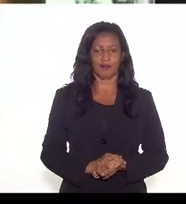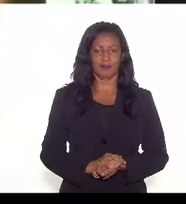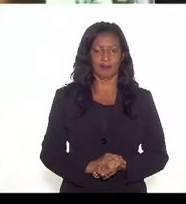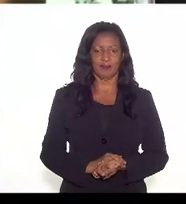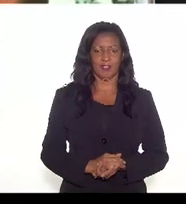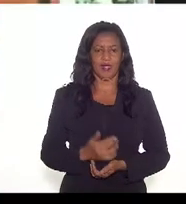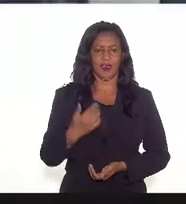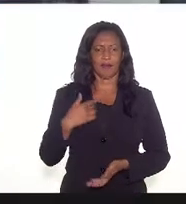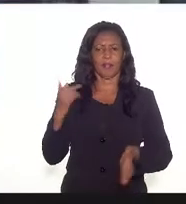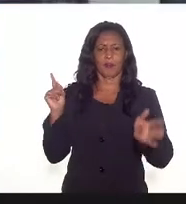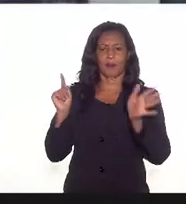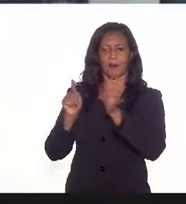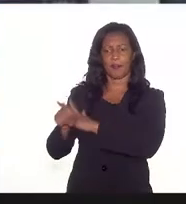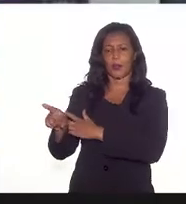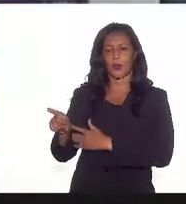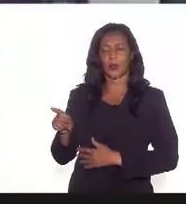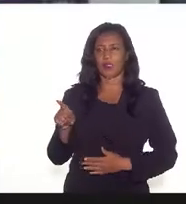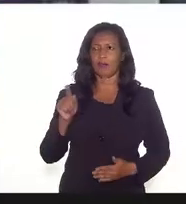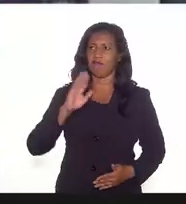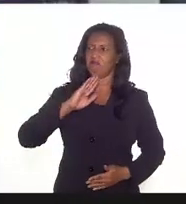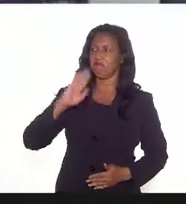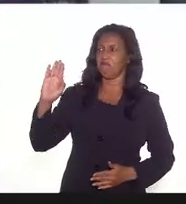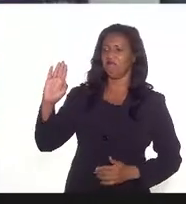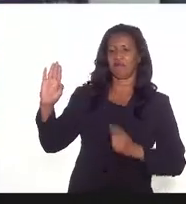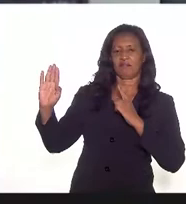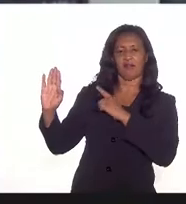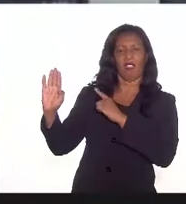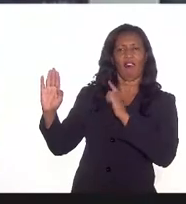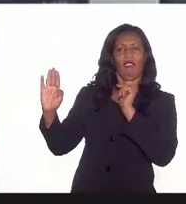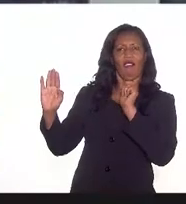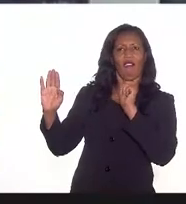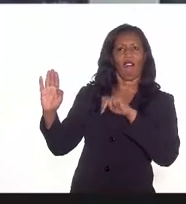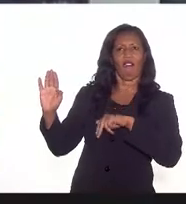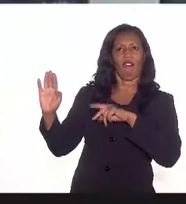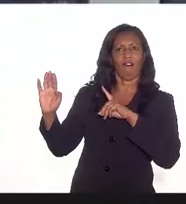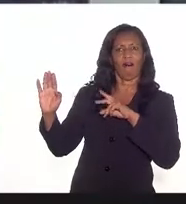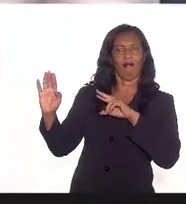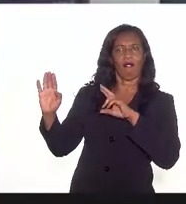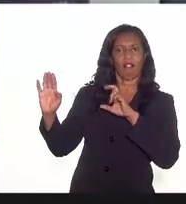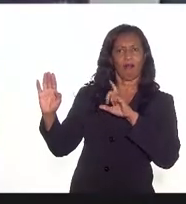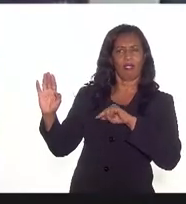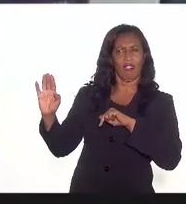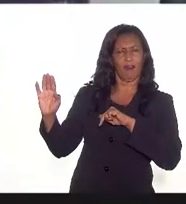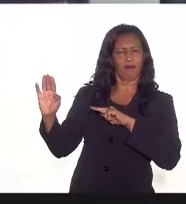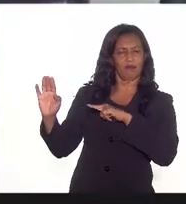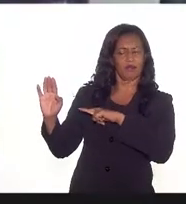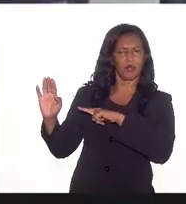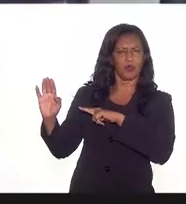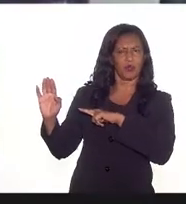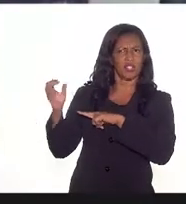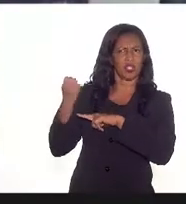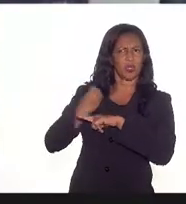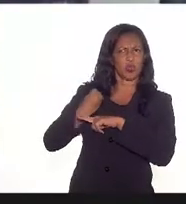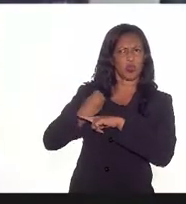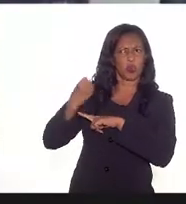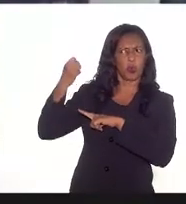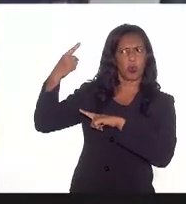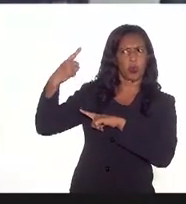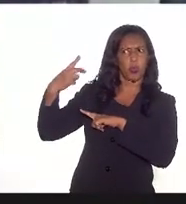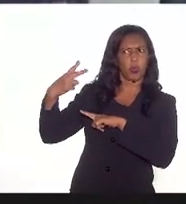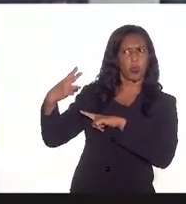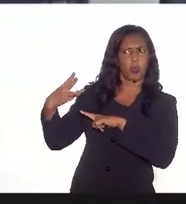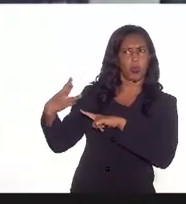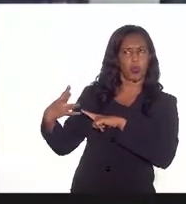a minha pergunta é feita para o André. Sabe o que é, André? Você enumerou vários segmentos